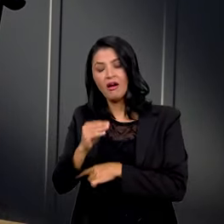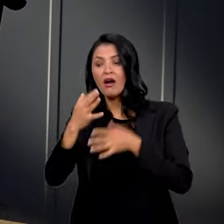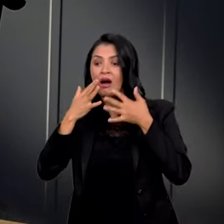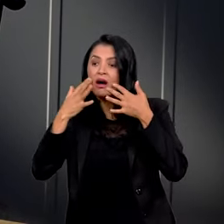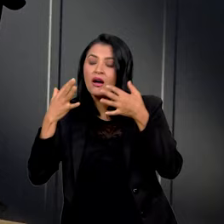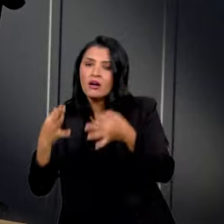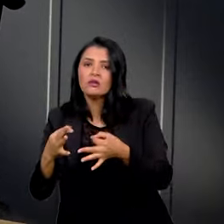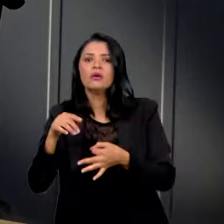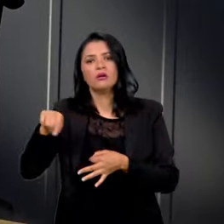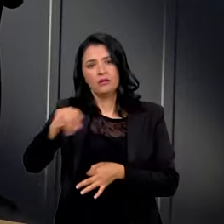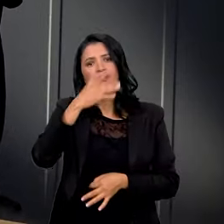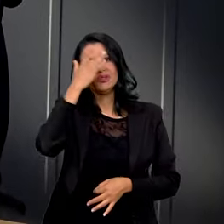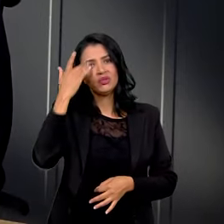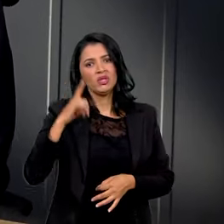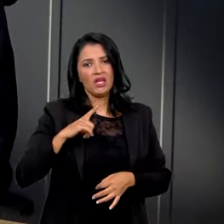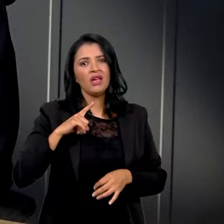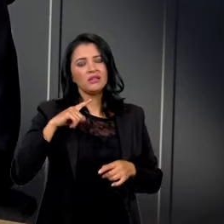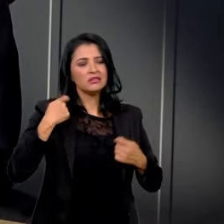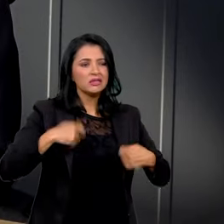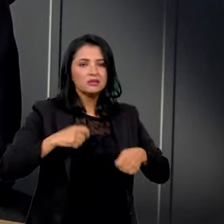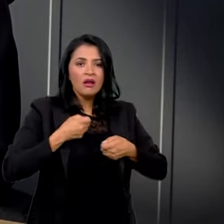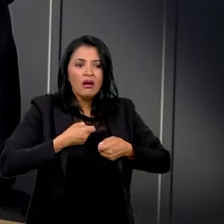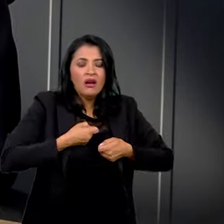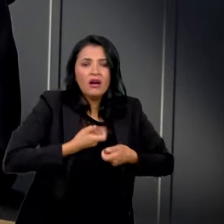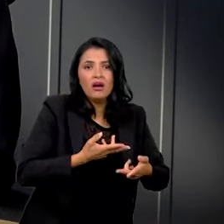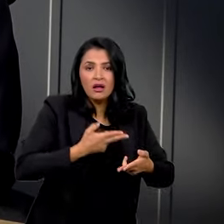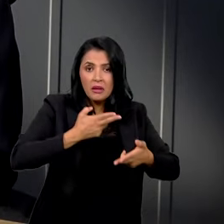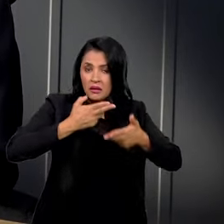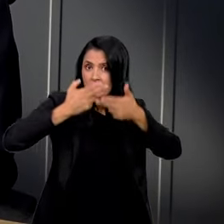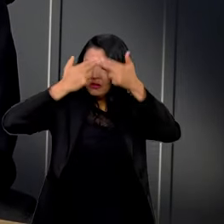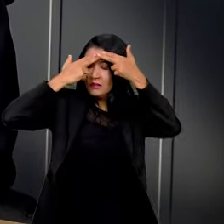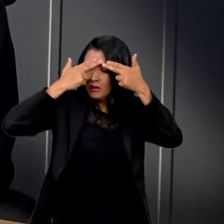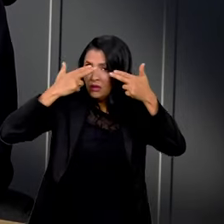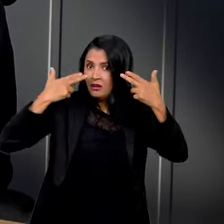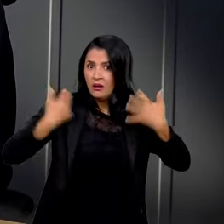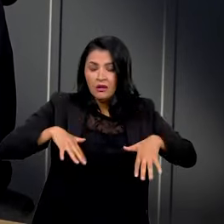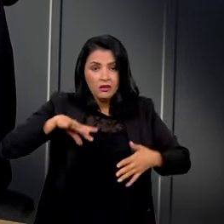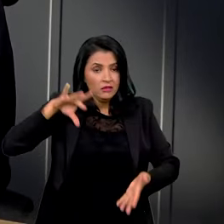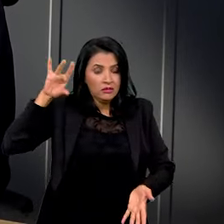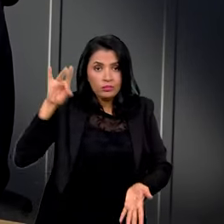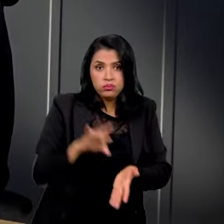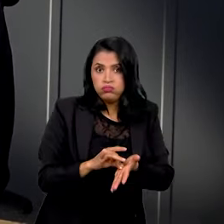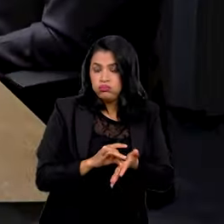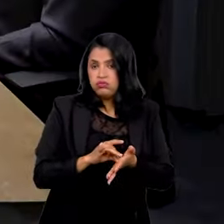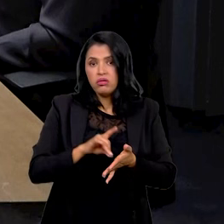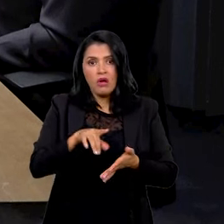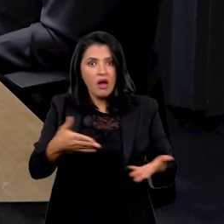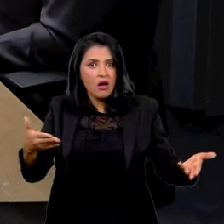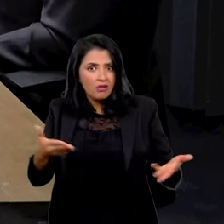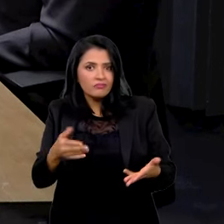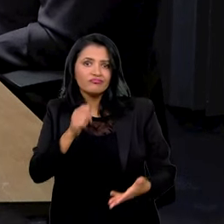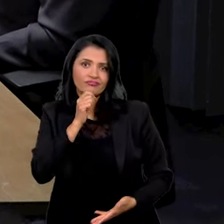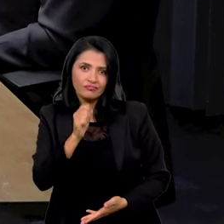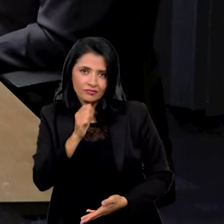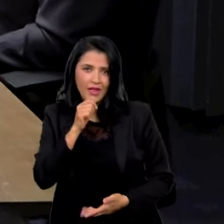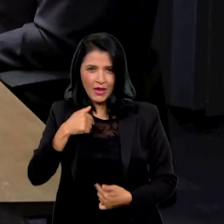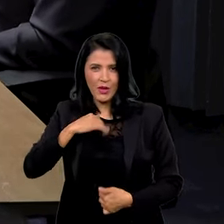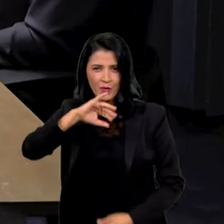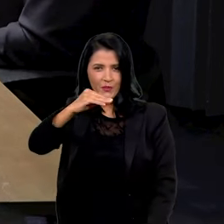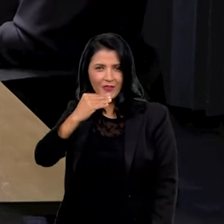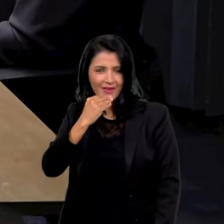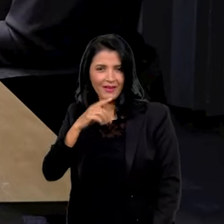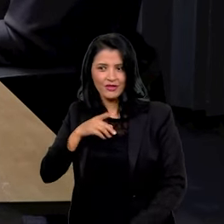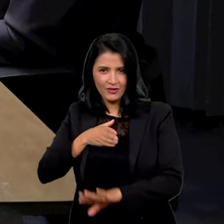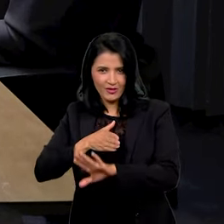tive a oportunidade né de de estar no Rio Grande do Sul nesse período por duas vezes fiquei lá quase 30 dias também né nos últimos